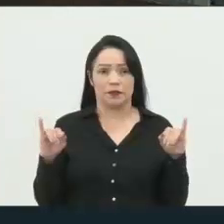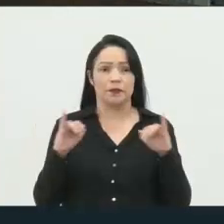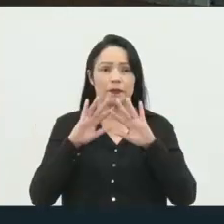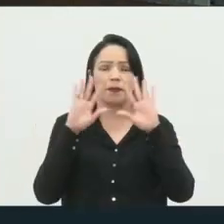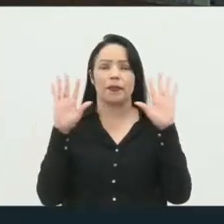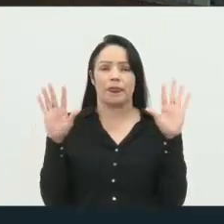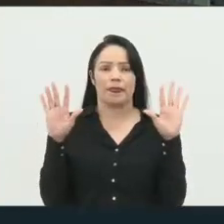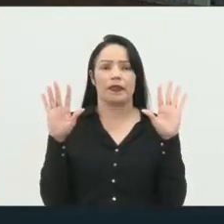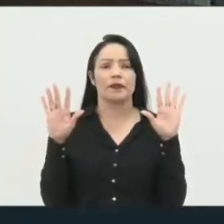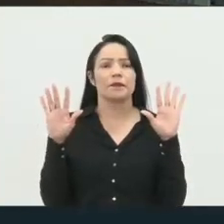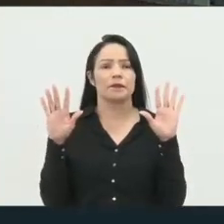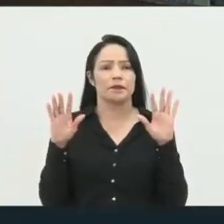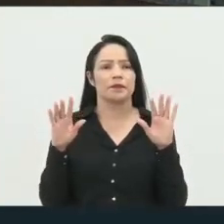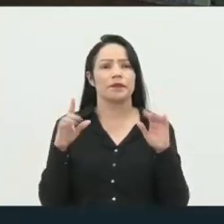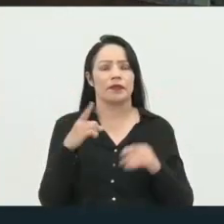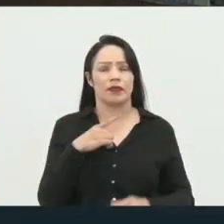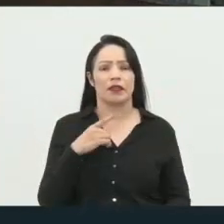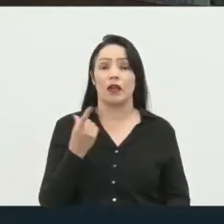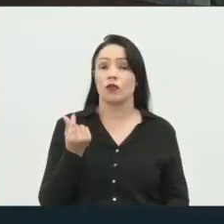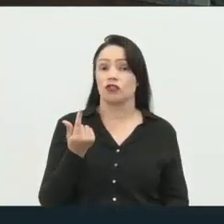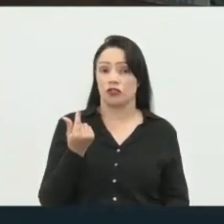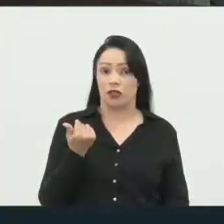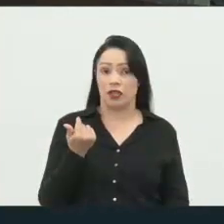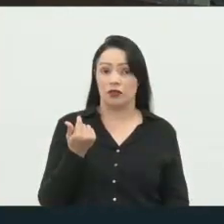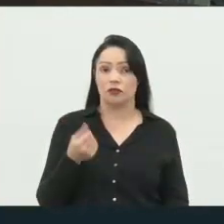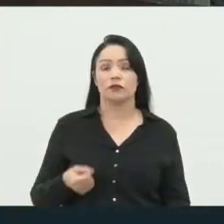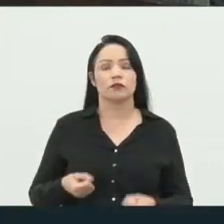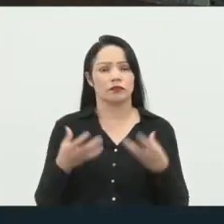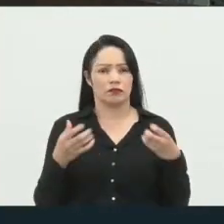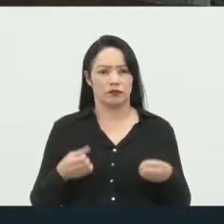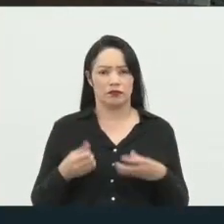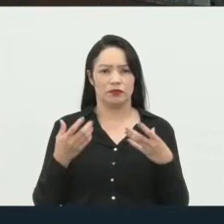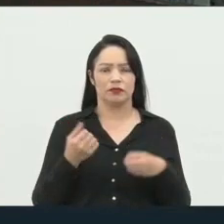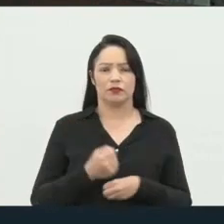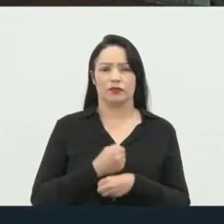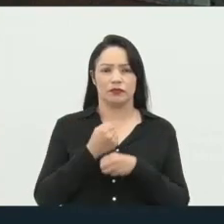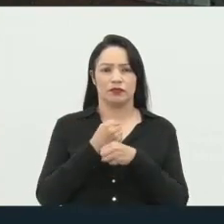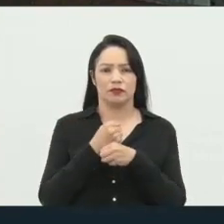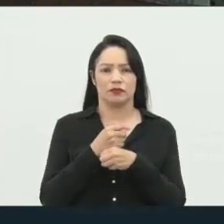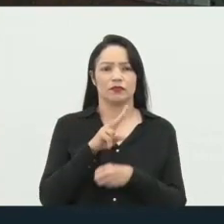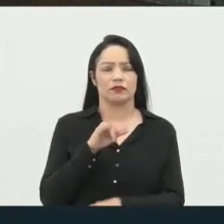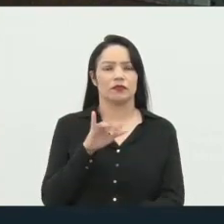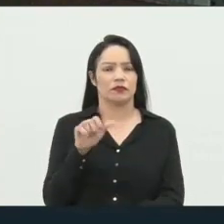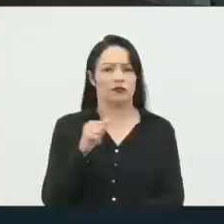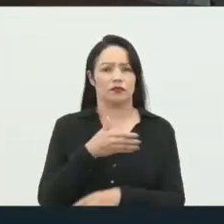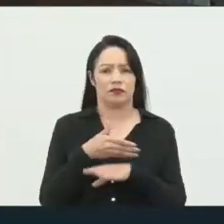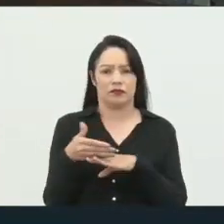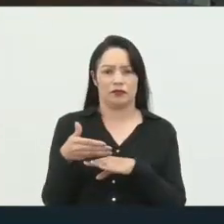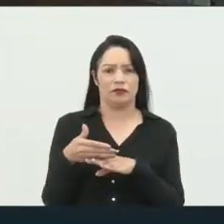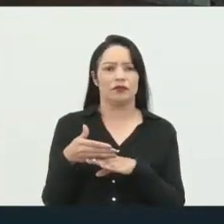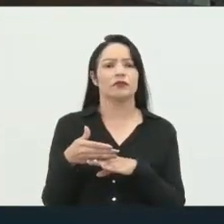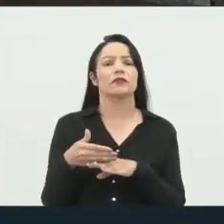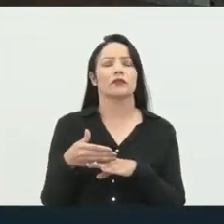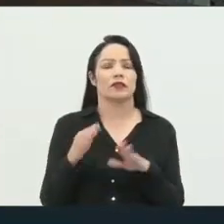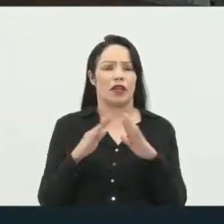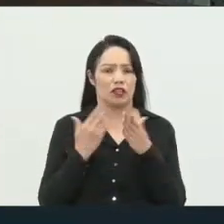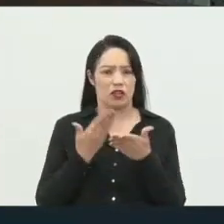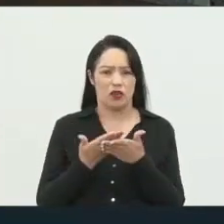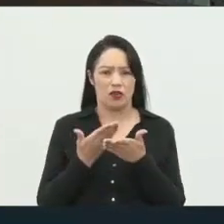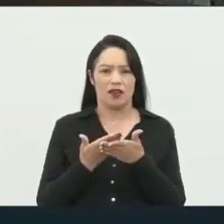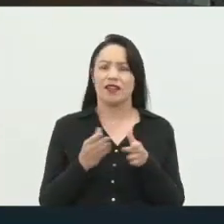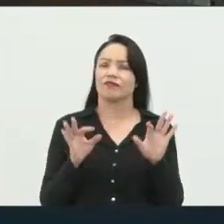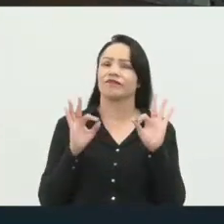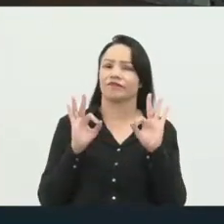e registrado que a verba que foi gasto na obra da região do Vila Branca lá de uma creche com certeza